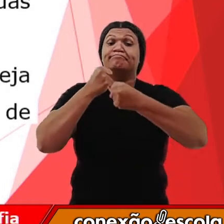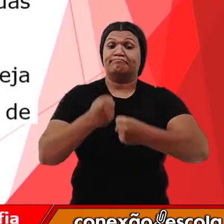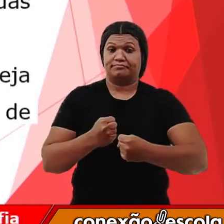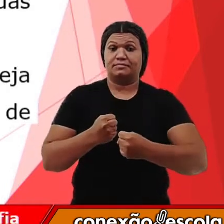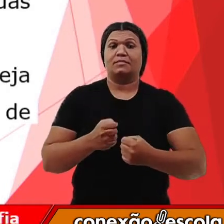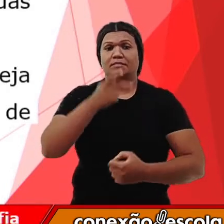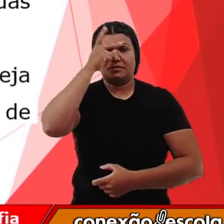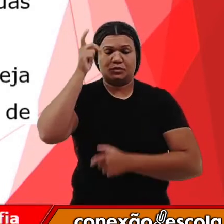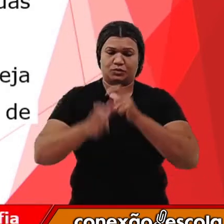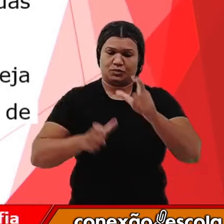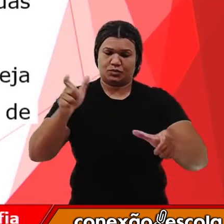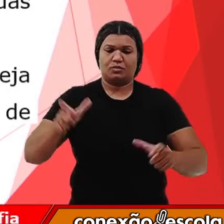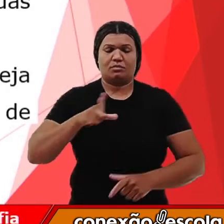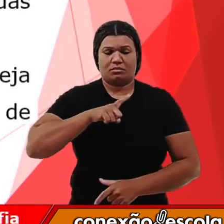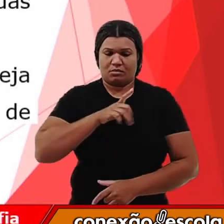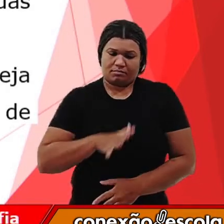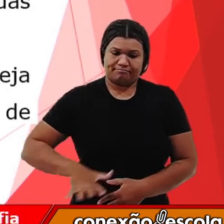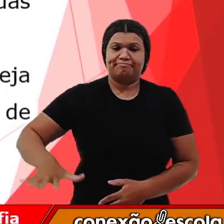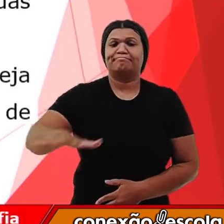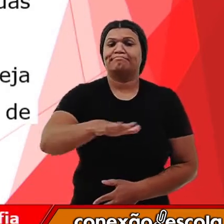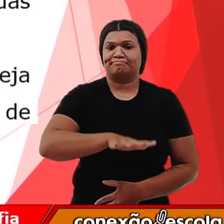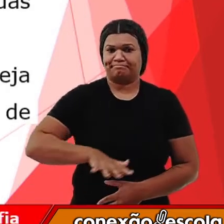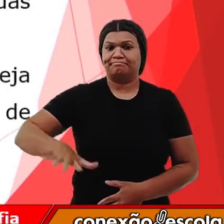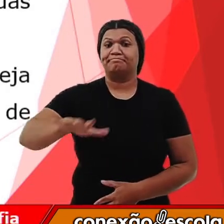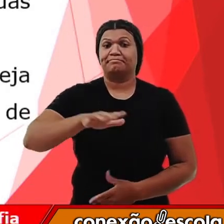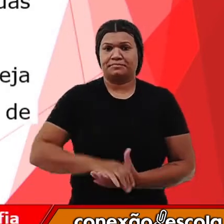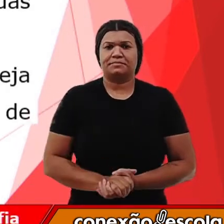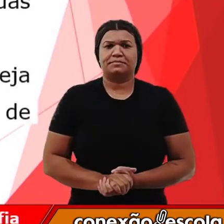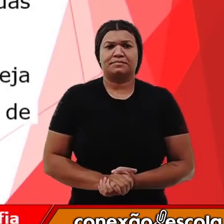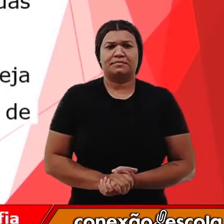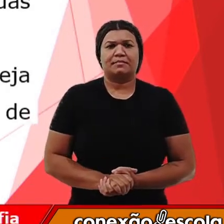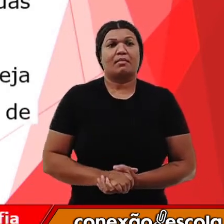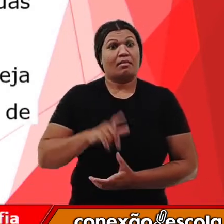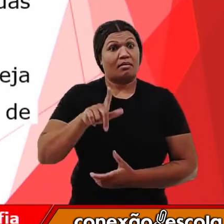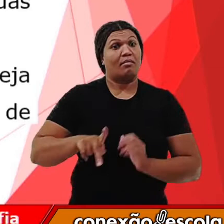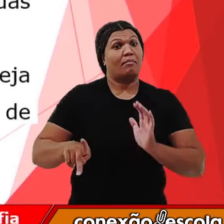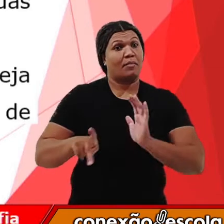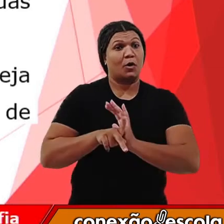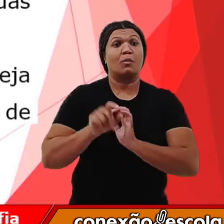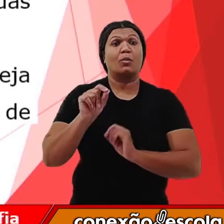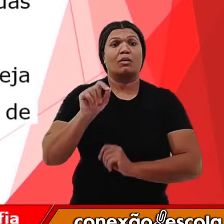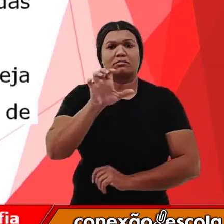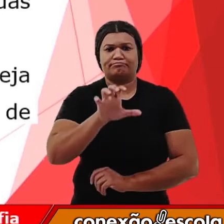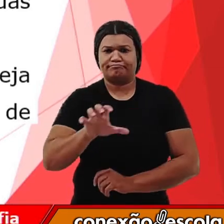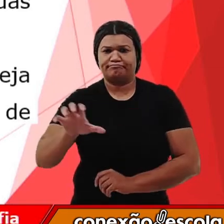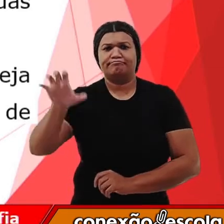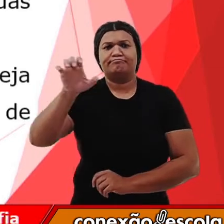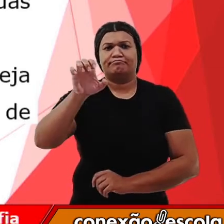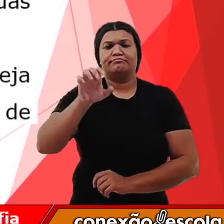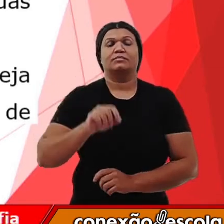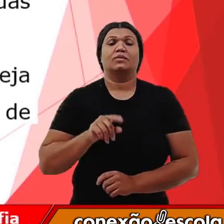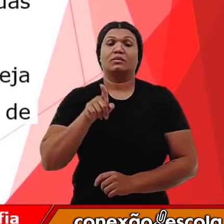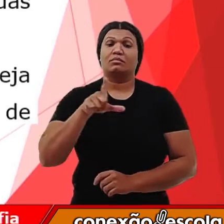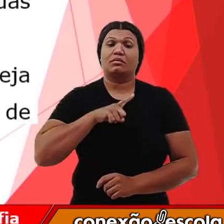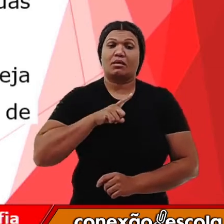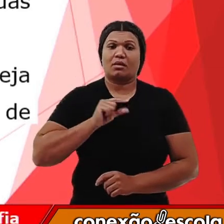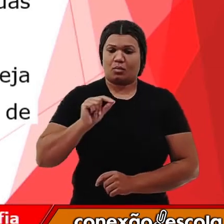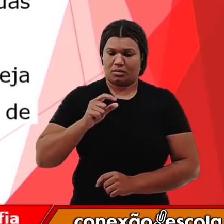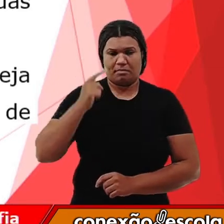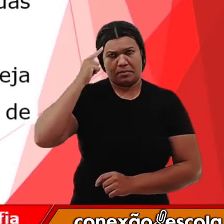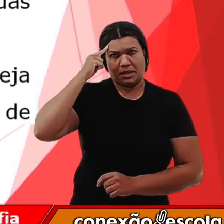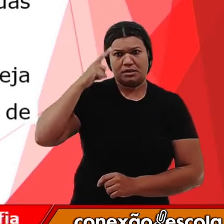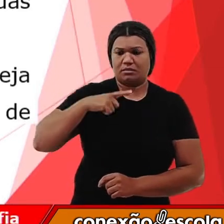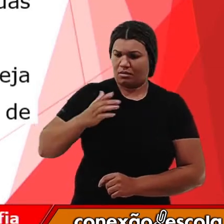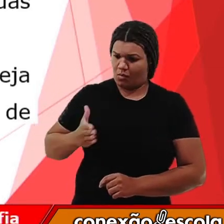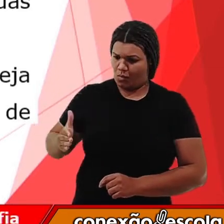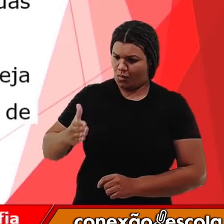um determinado espaço. Nesse caso, o Estado, né? O território, ele pode ter fronteiras